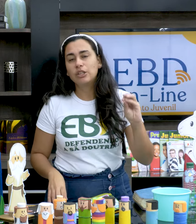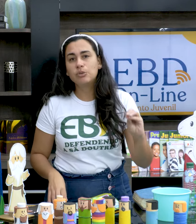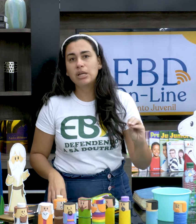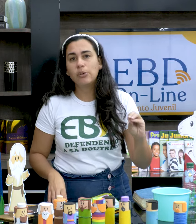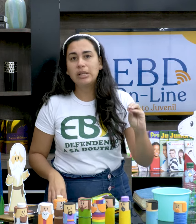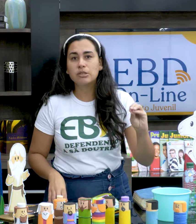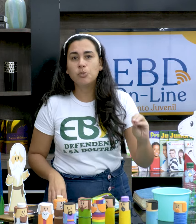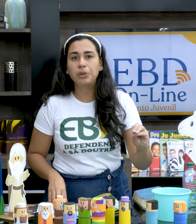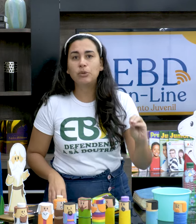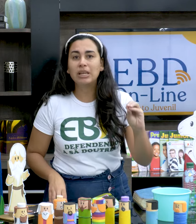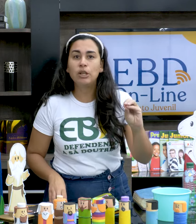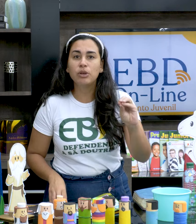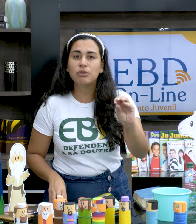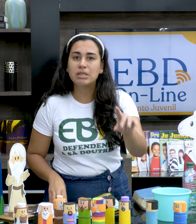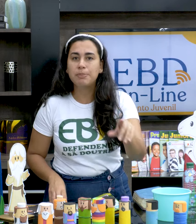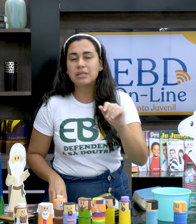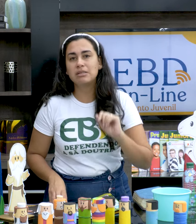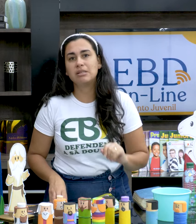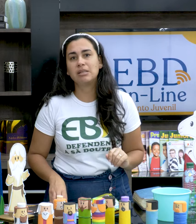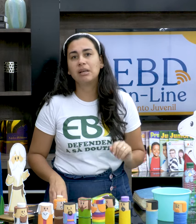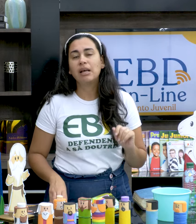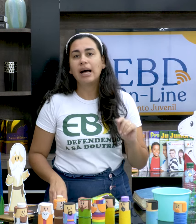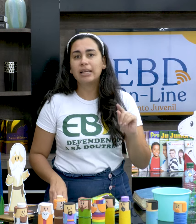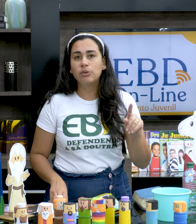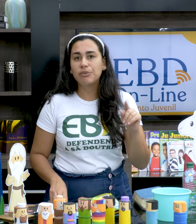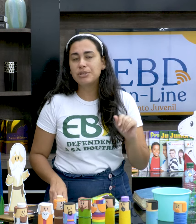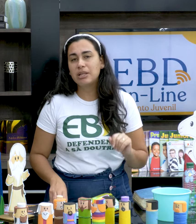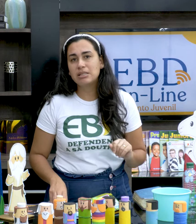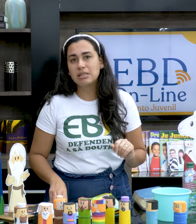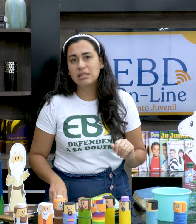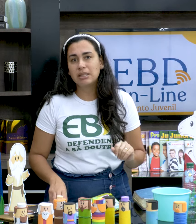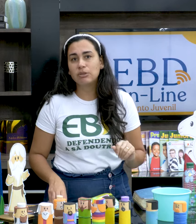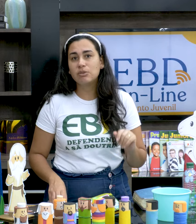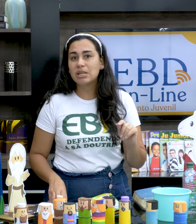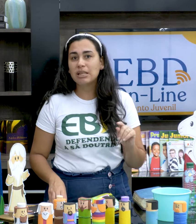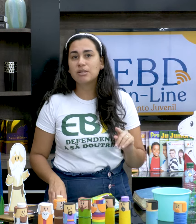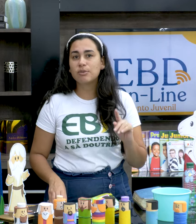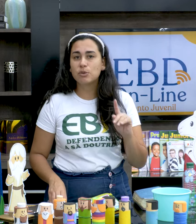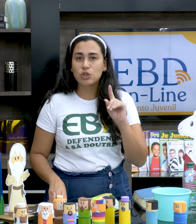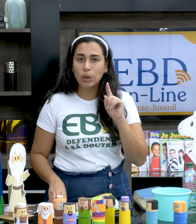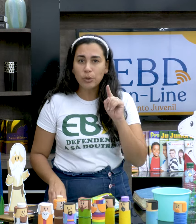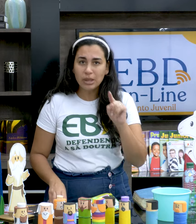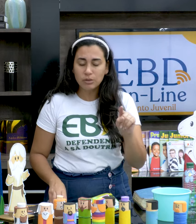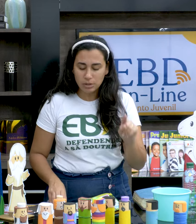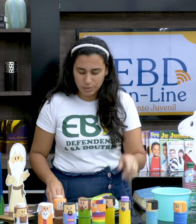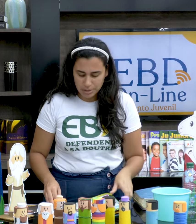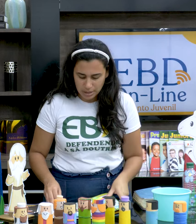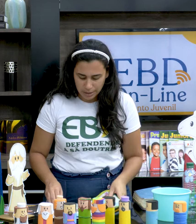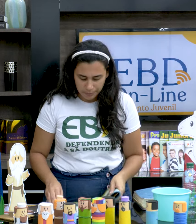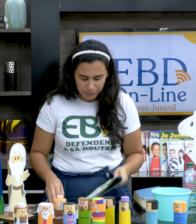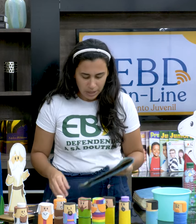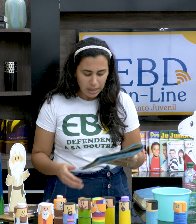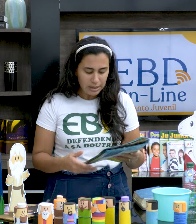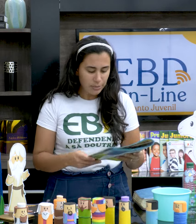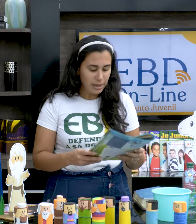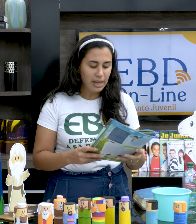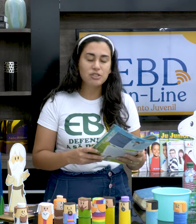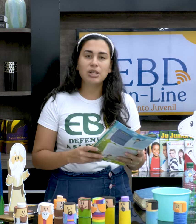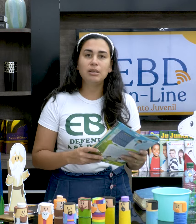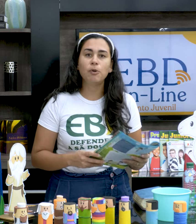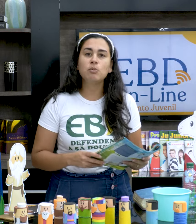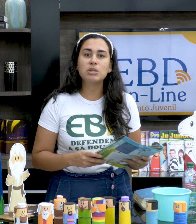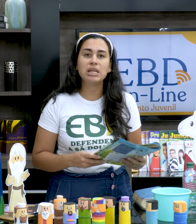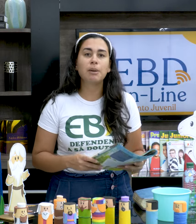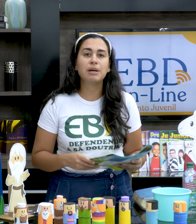certeza que o Senhor, ele está suprindo aquilo que você precisa, aquilo que você necessita. Eu tenho certeza que o Senhor está cuidando de você. Então, que